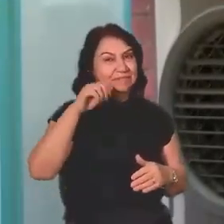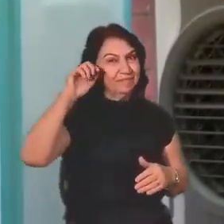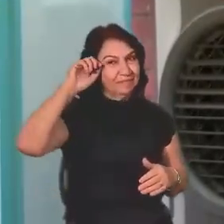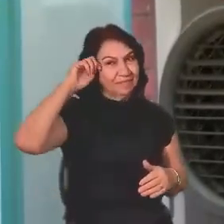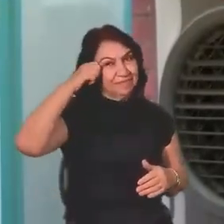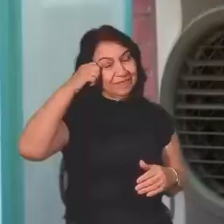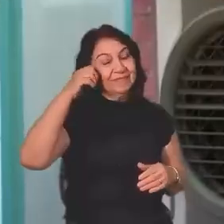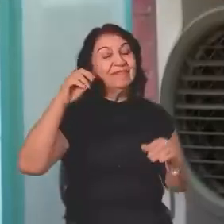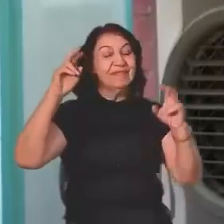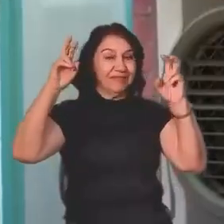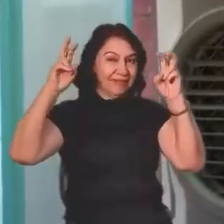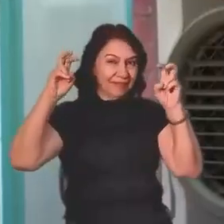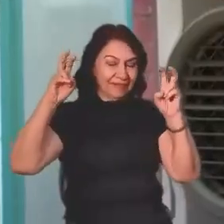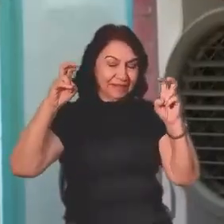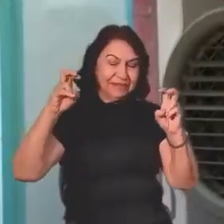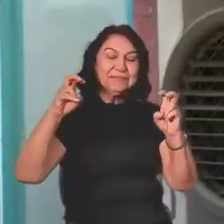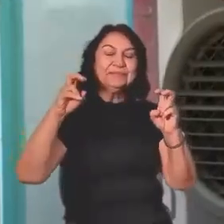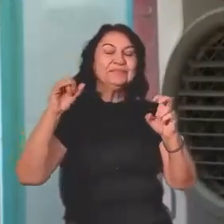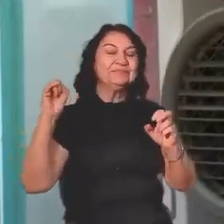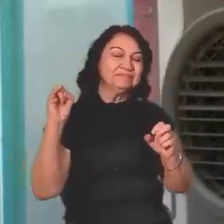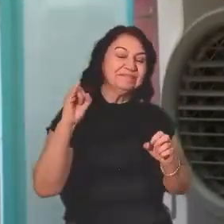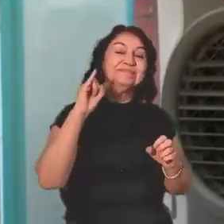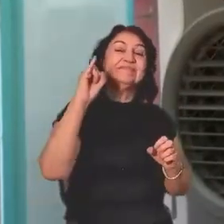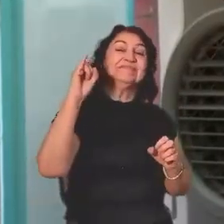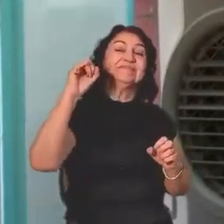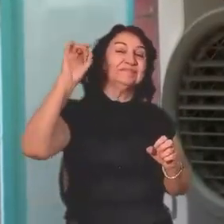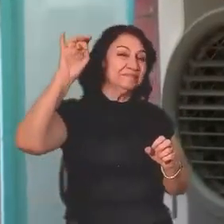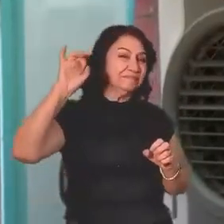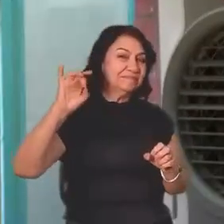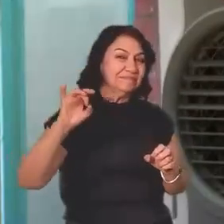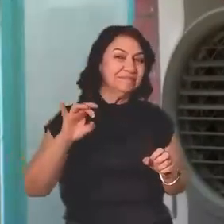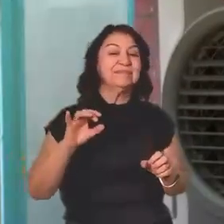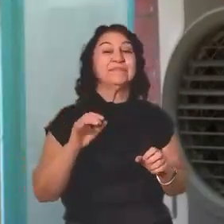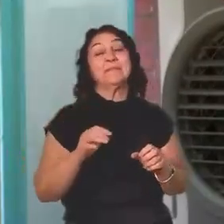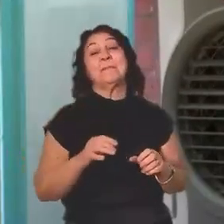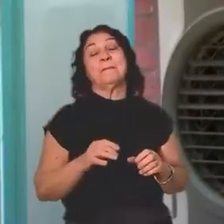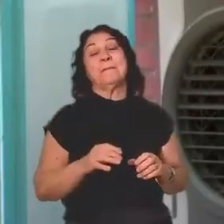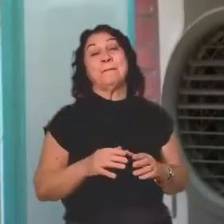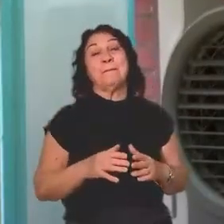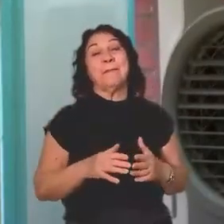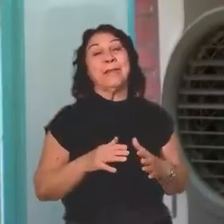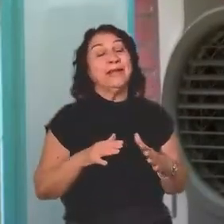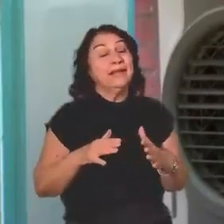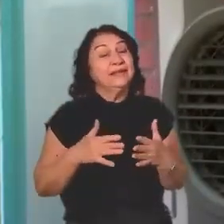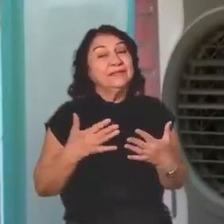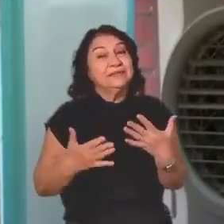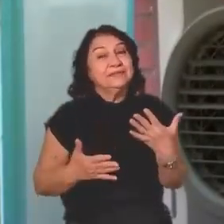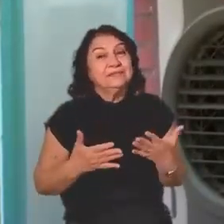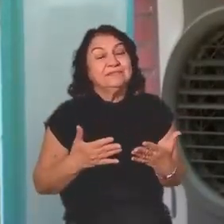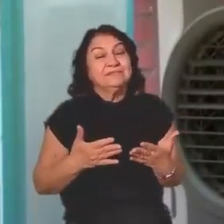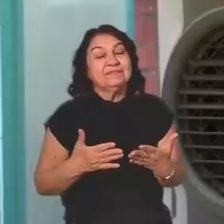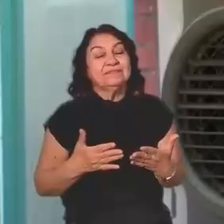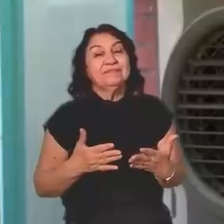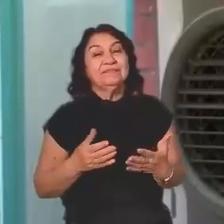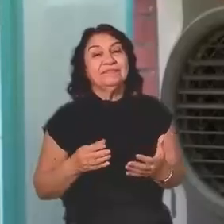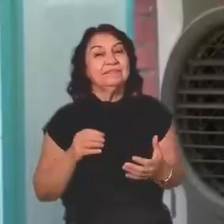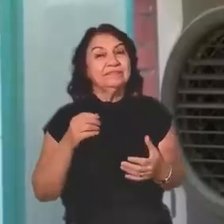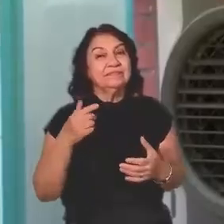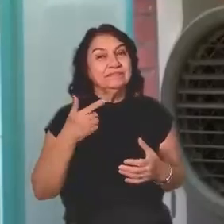acho que são assuntos bem pontuais assim que talvez outras meninas se sentiriam